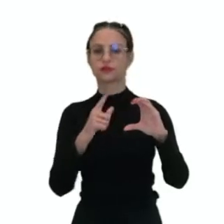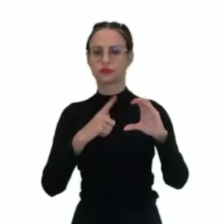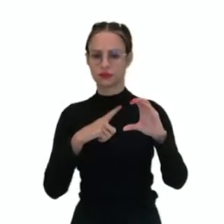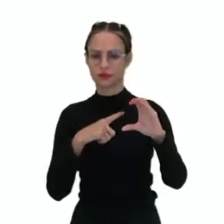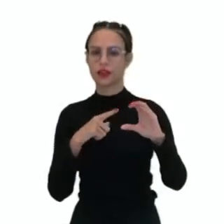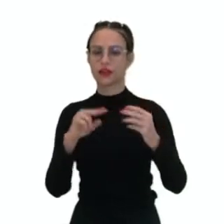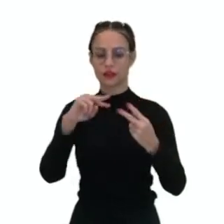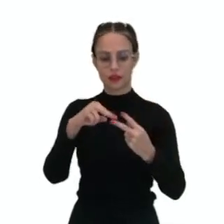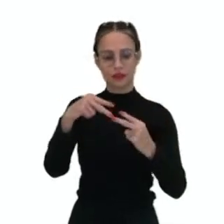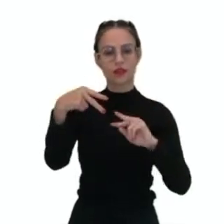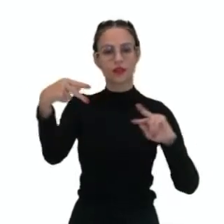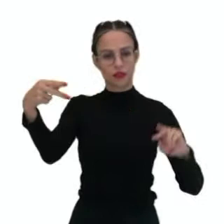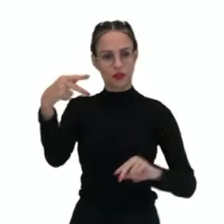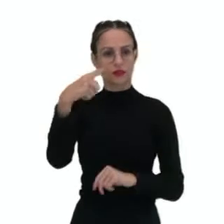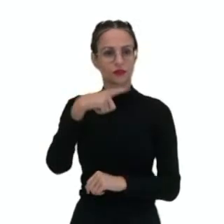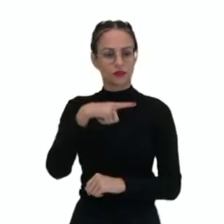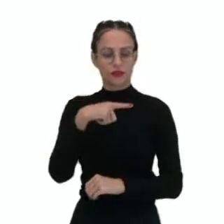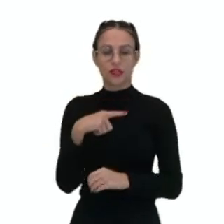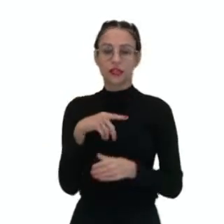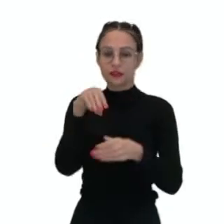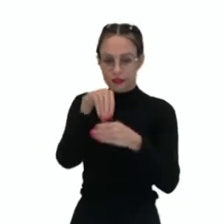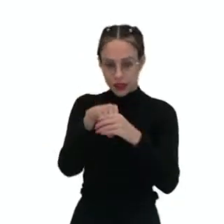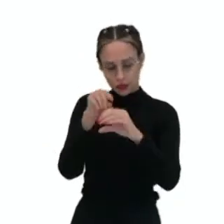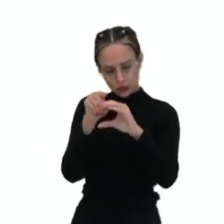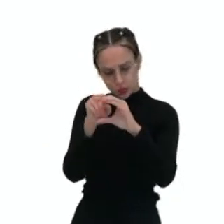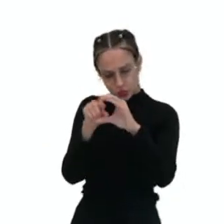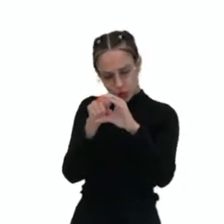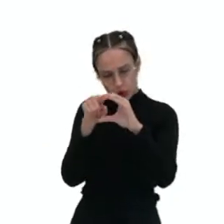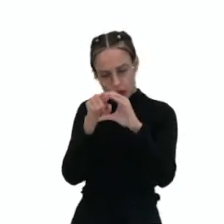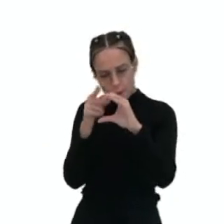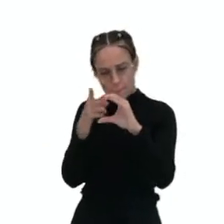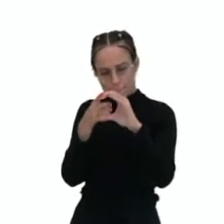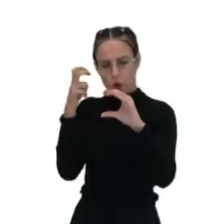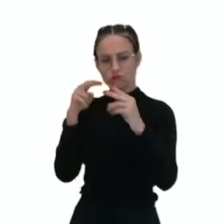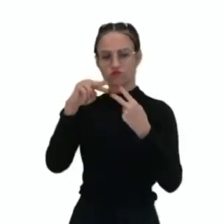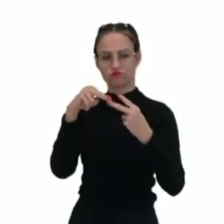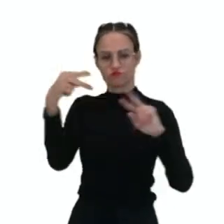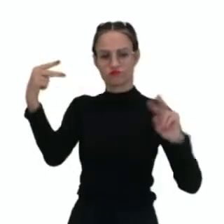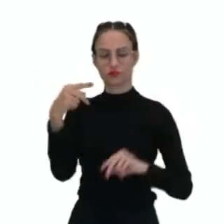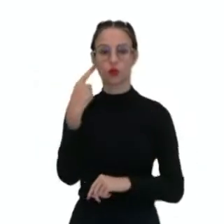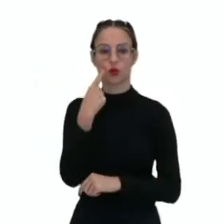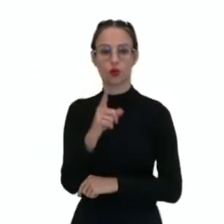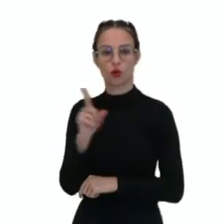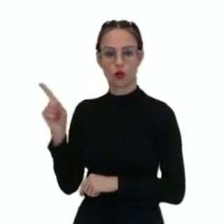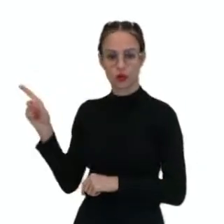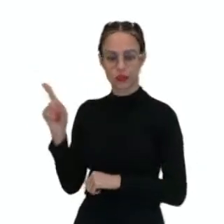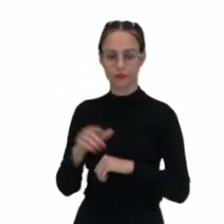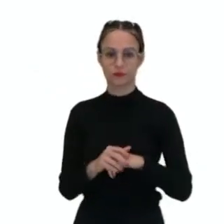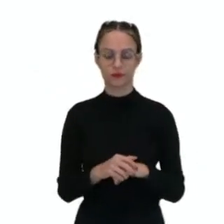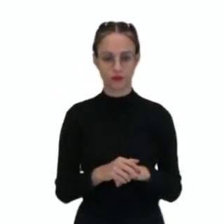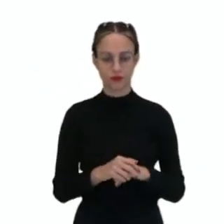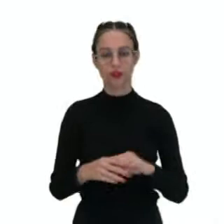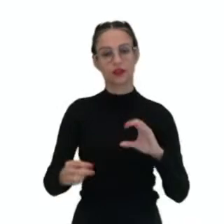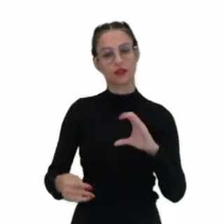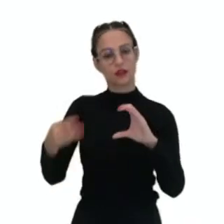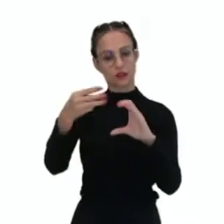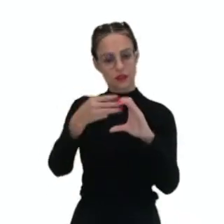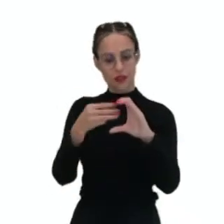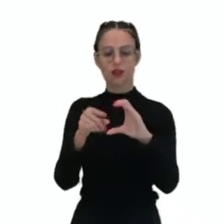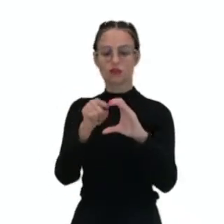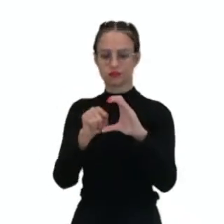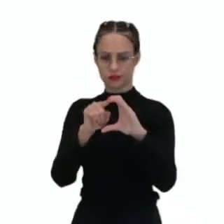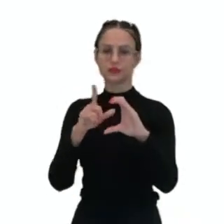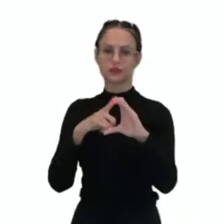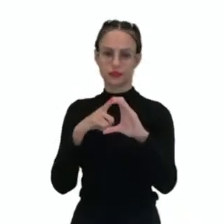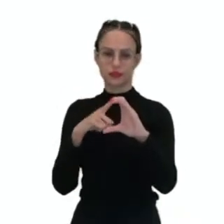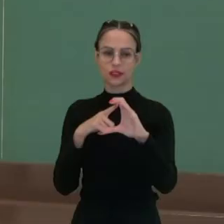está encontrado, então, no núcleo da célula. Então, aqui a gente tem a representação de uma célula eucariótica e